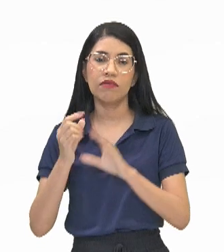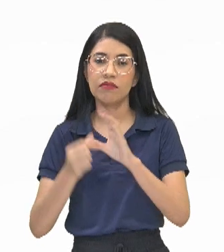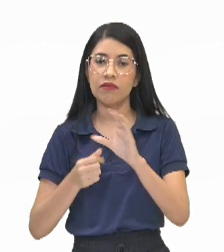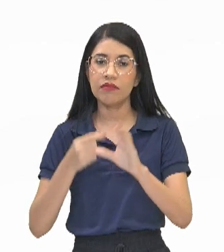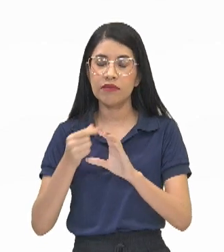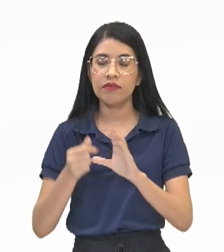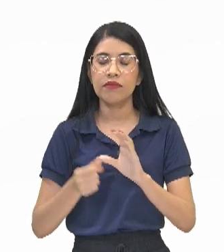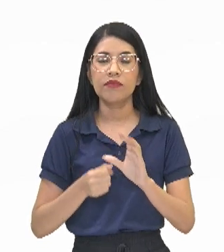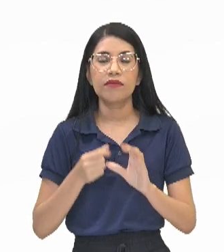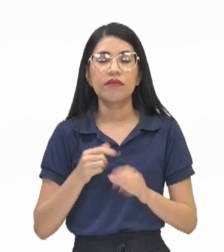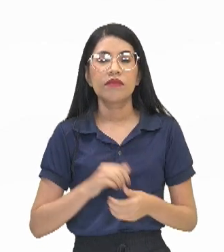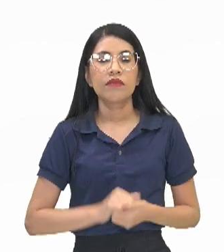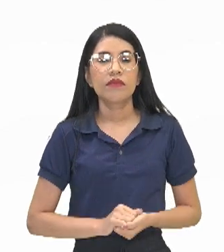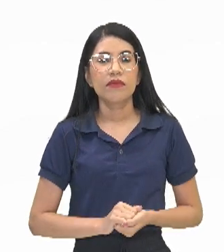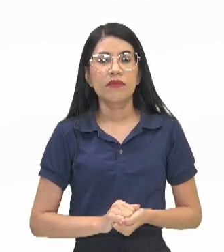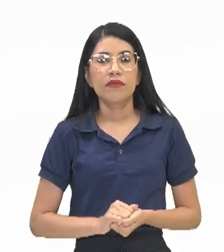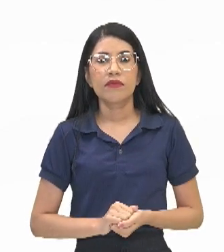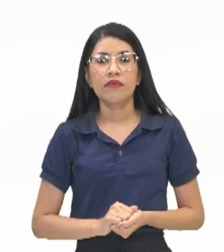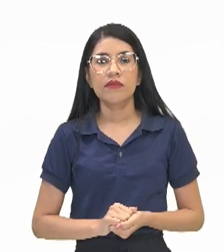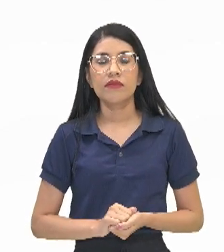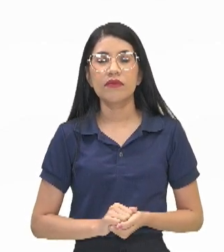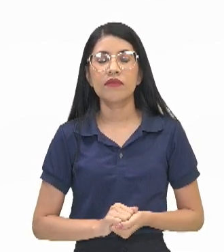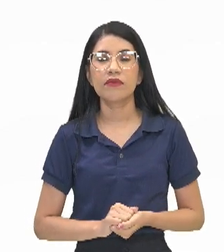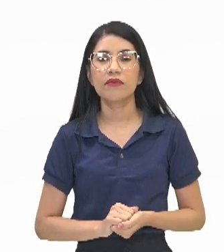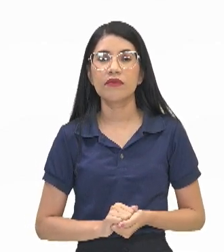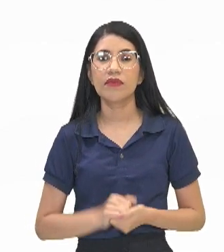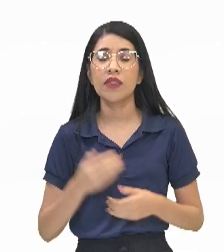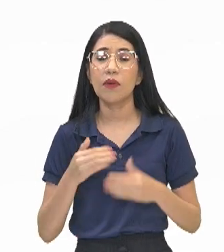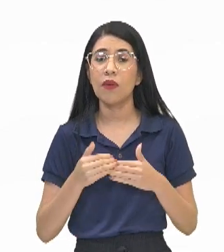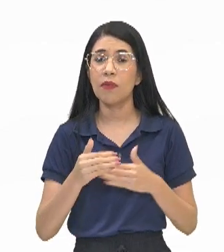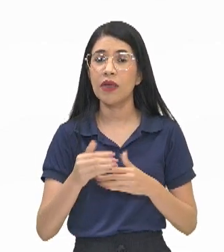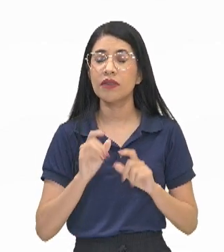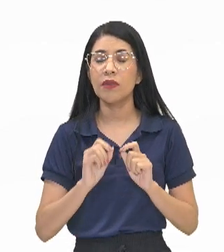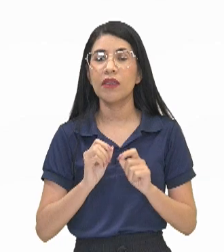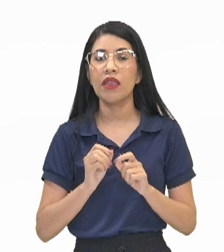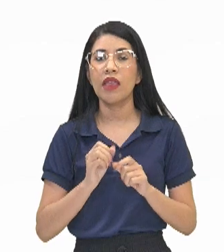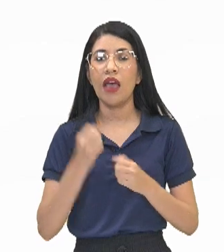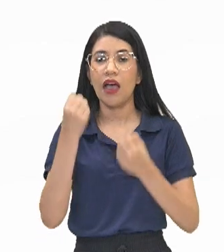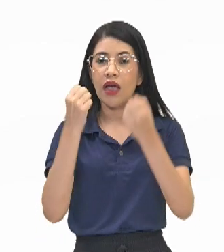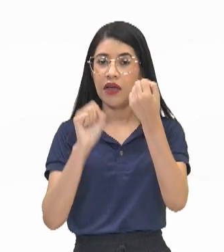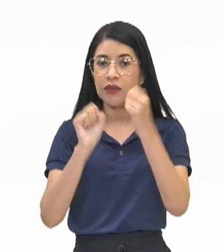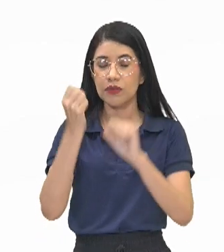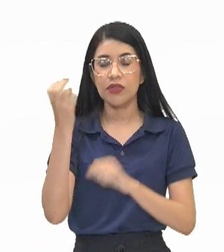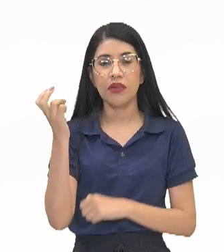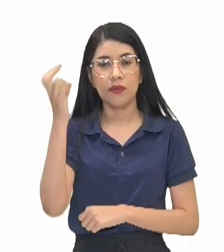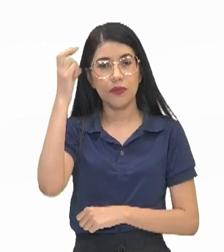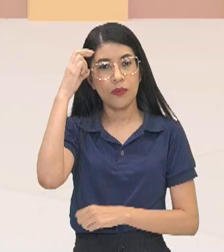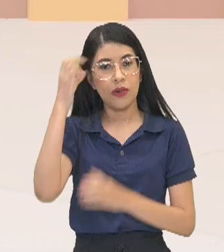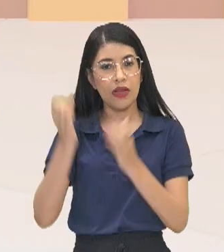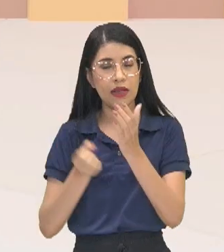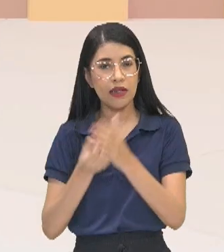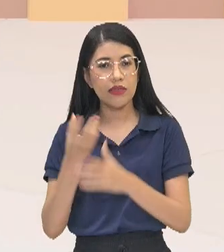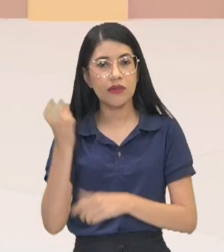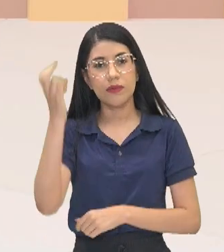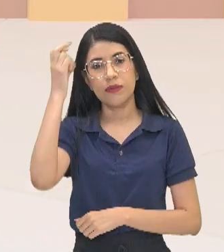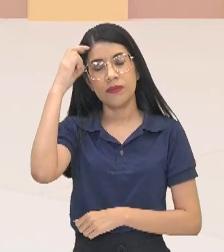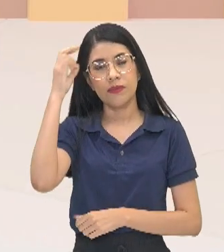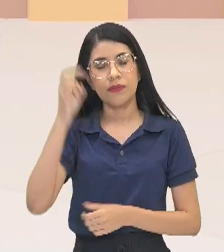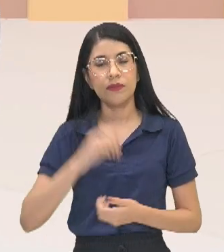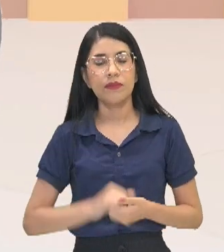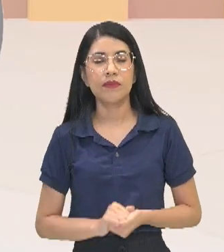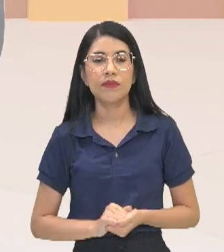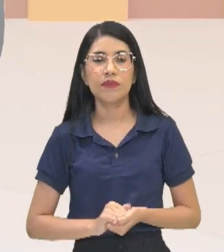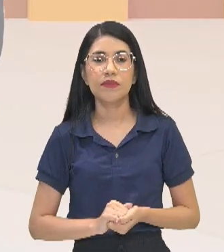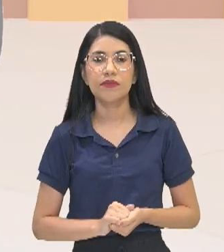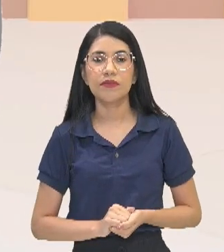razão para isso. E aí é que entra o papel da indústria cultural, propriamente dita. Vamos ver aqui, ó.